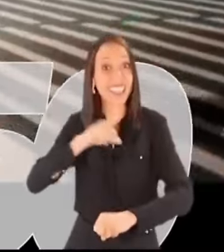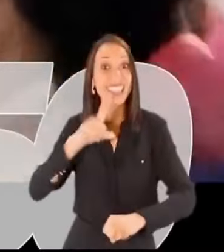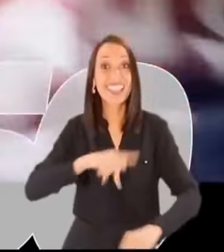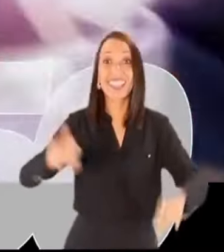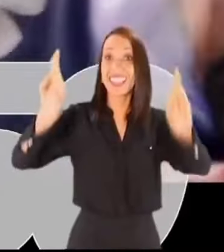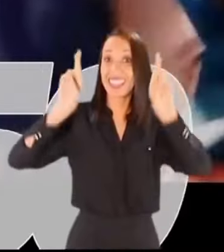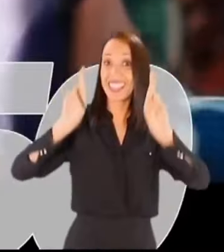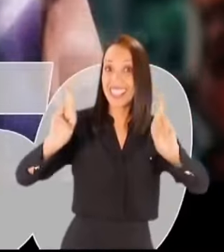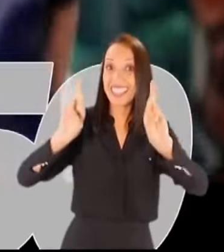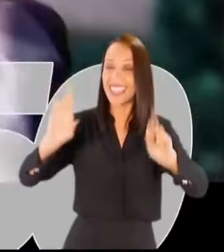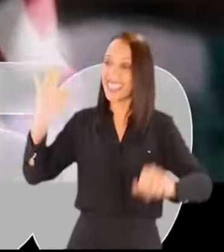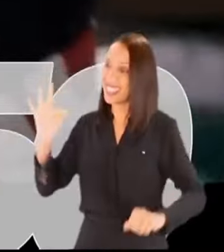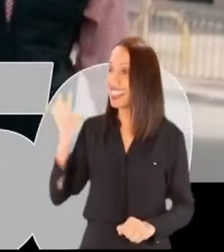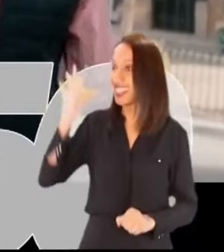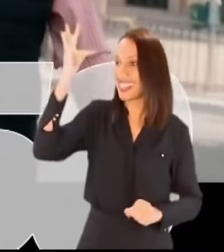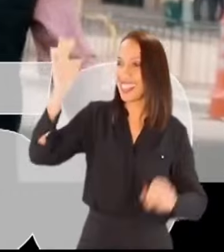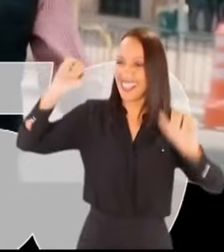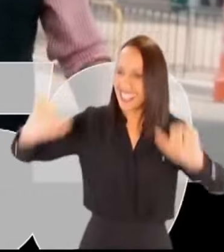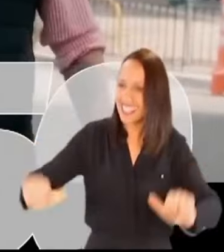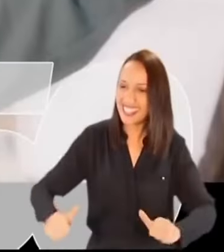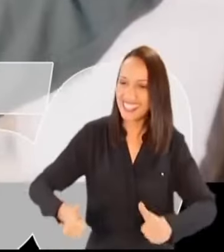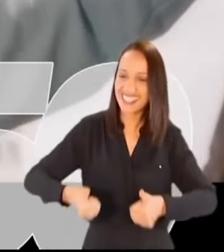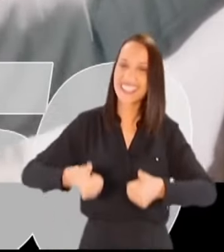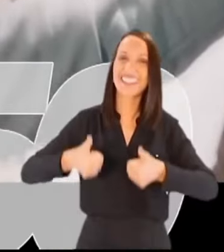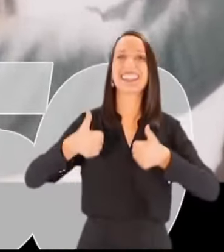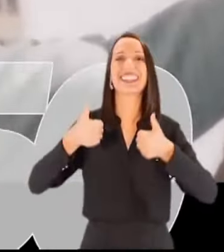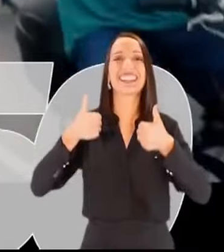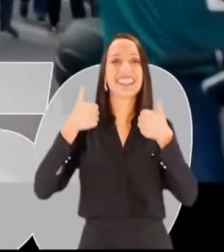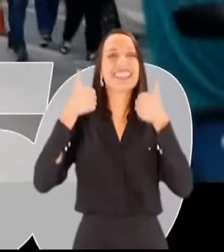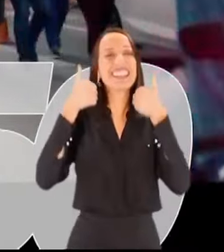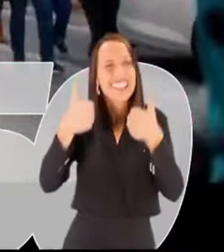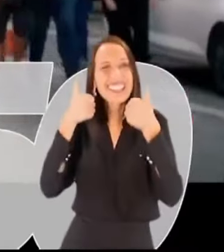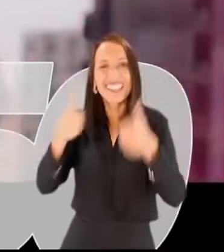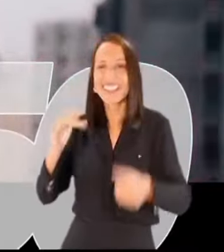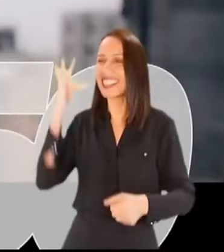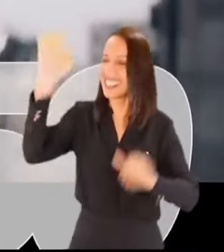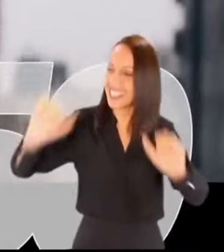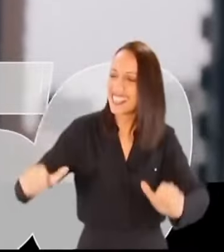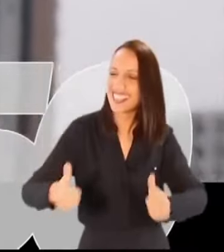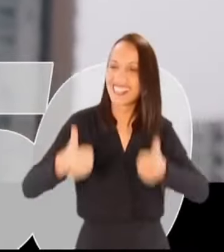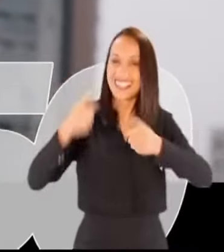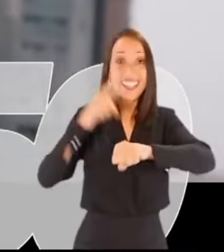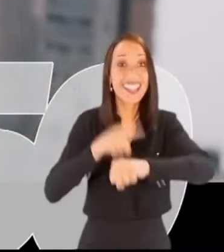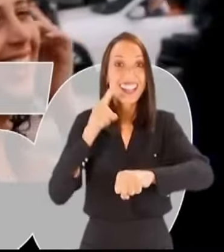ter esperança, que dias melhores virão.